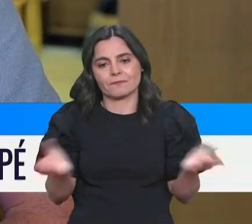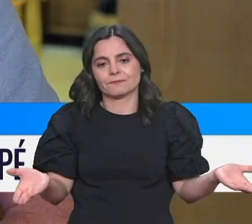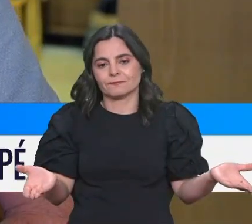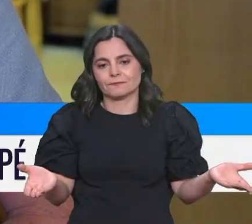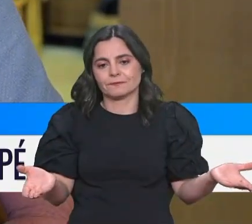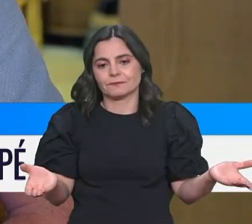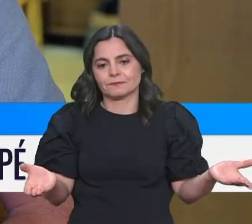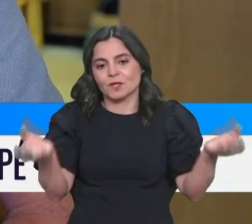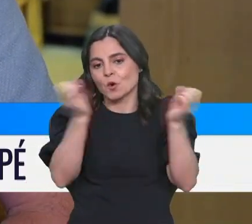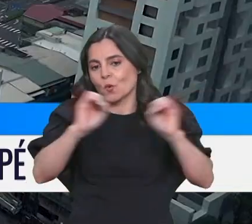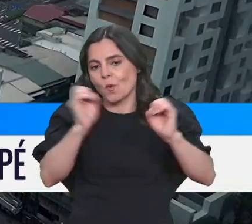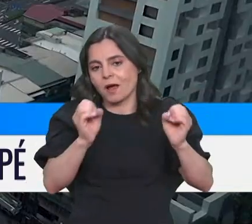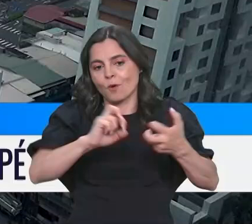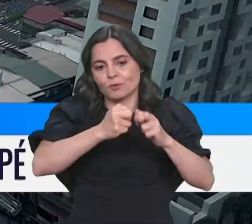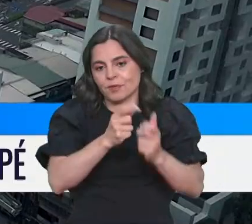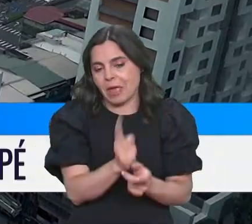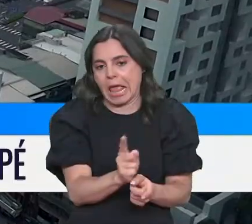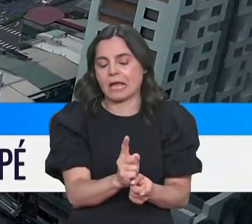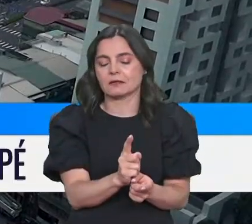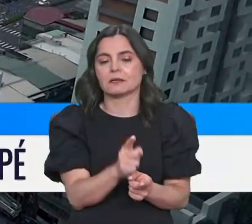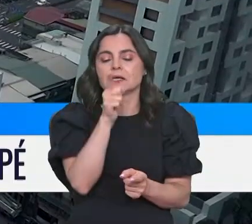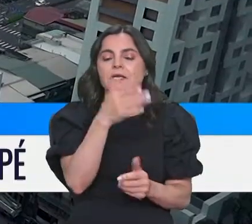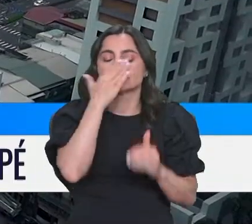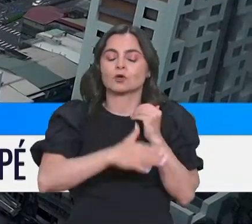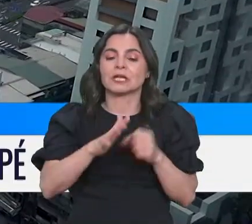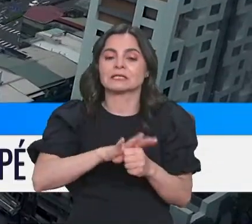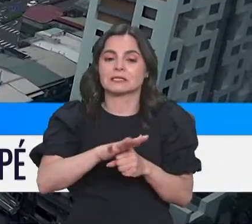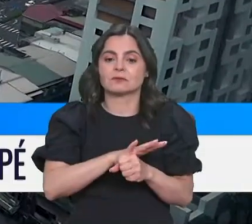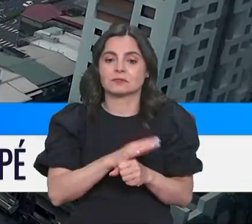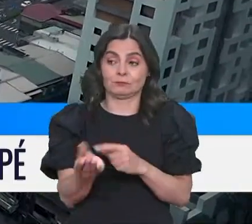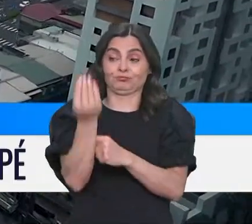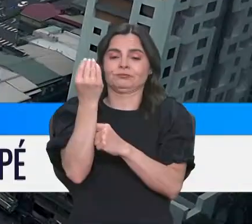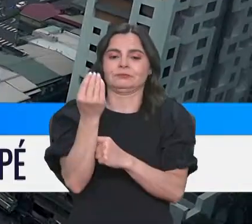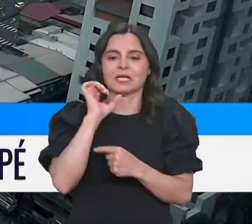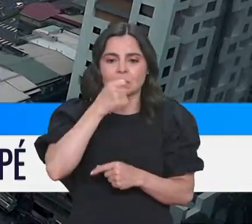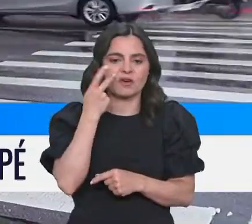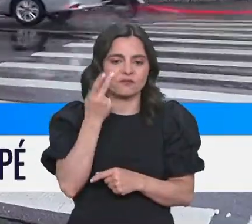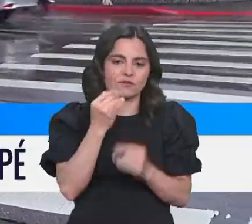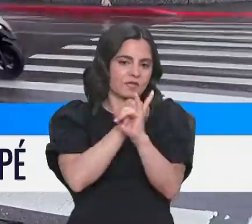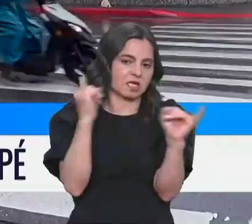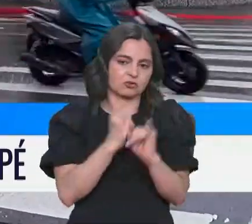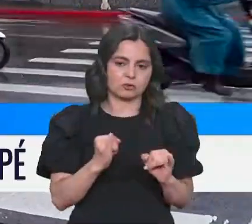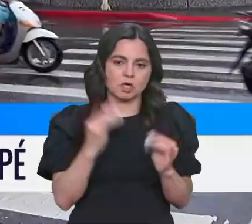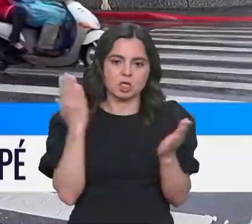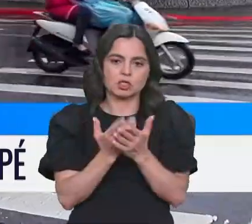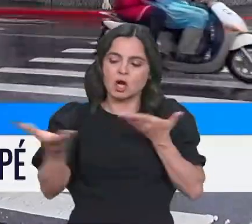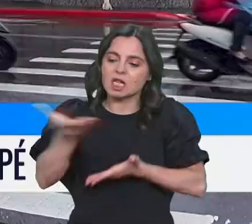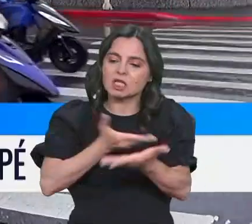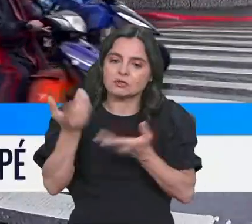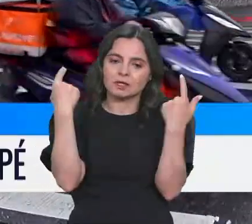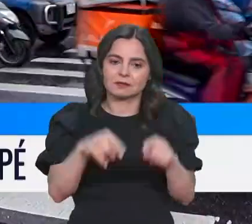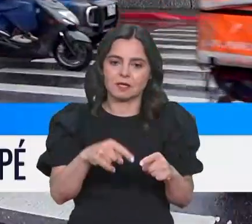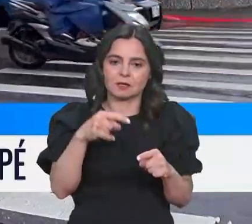não existente e é esse o problema. Isto decorre da situação sui generis que Taiwan vive internacionalmente. Só tem relações diplomáticas